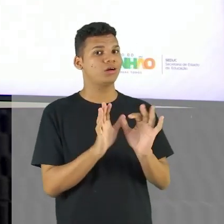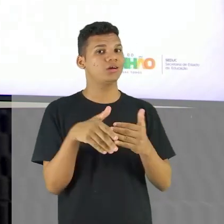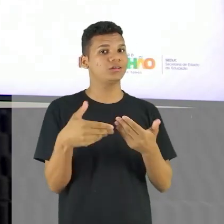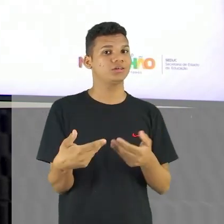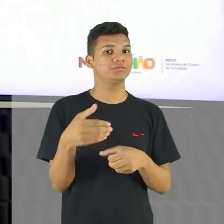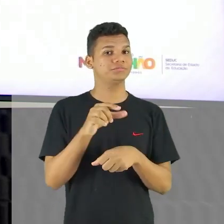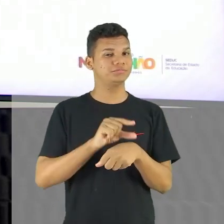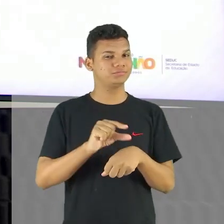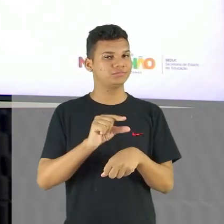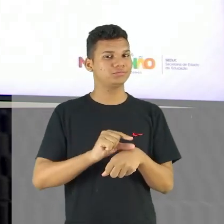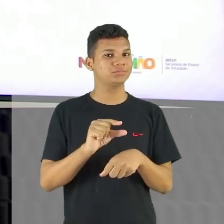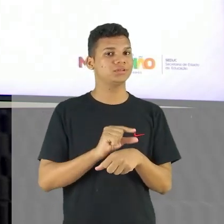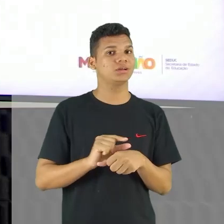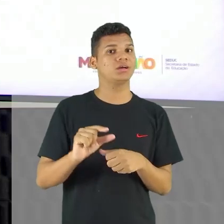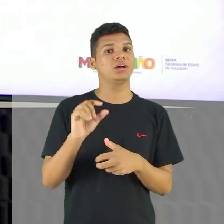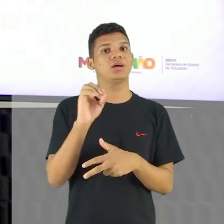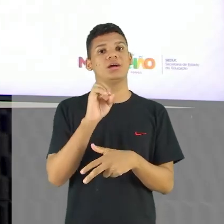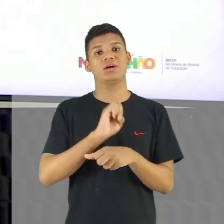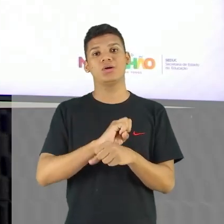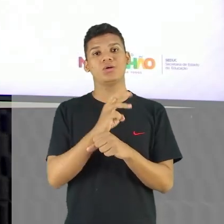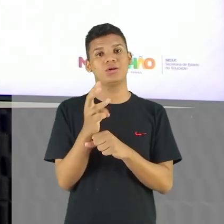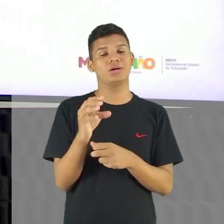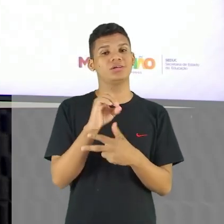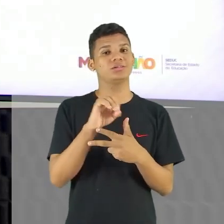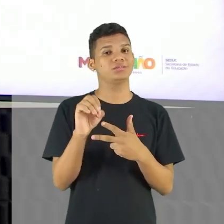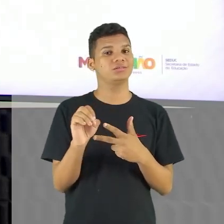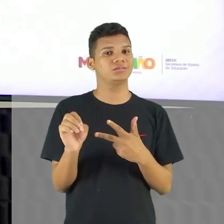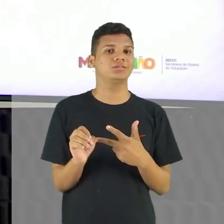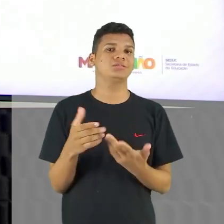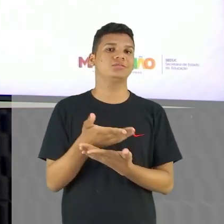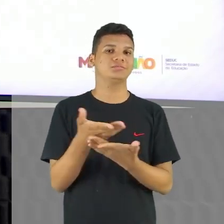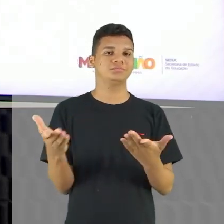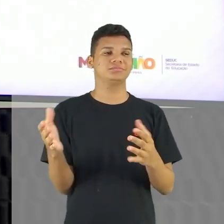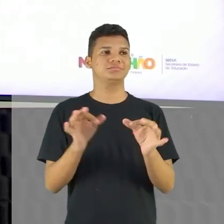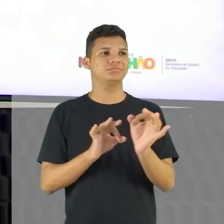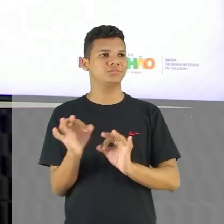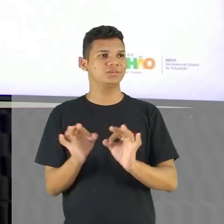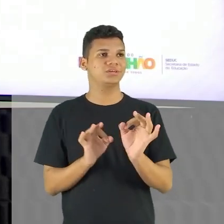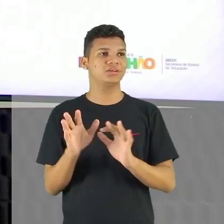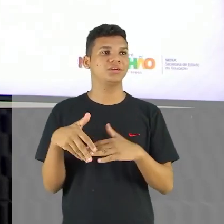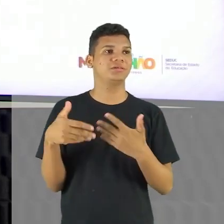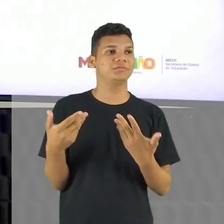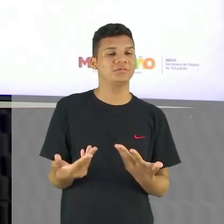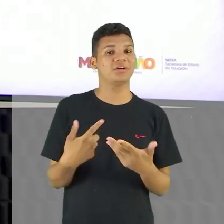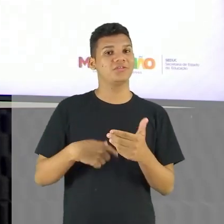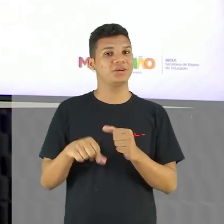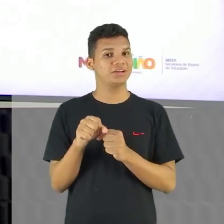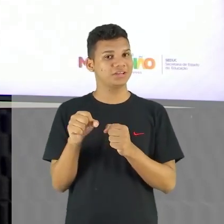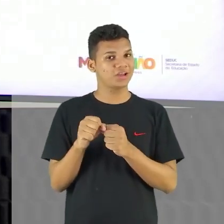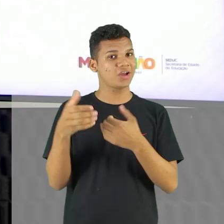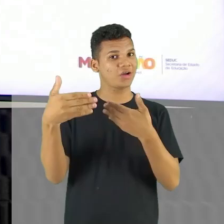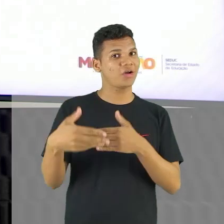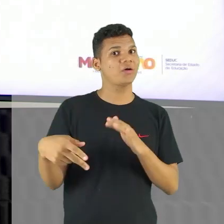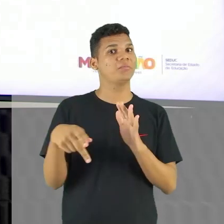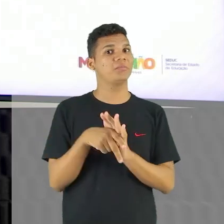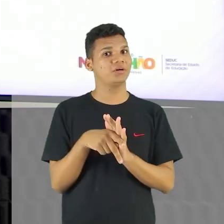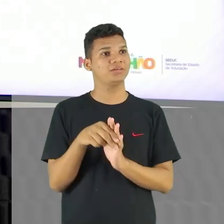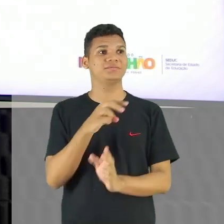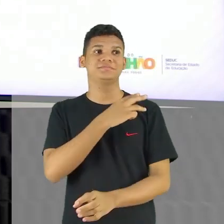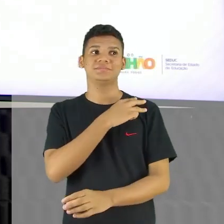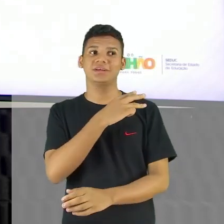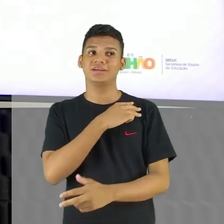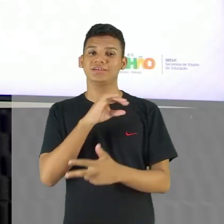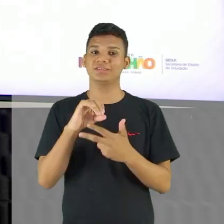Preparatório Paz Enem UEMA. Você que se prepara para os vestibulares, para o Exame Nacional do Ensino Médio,